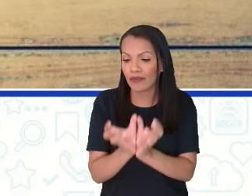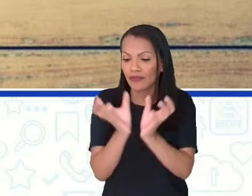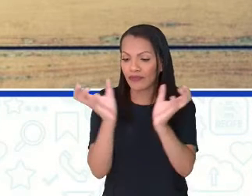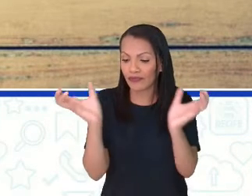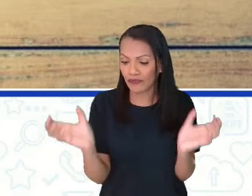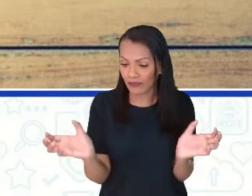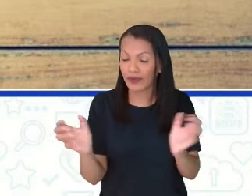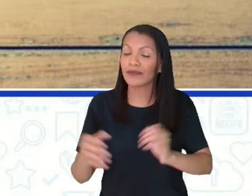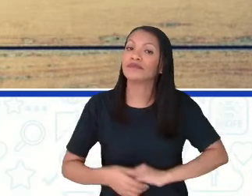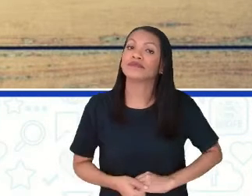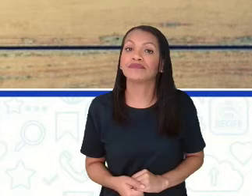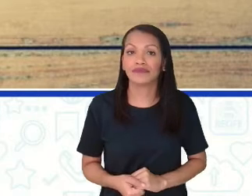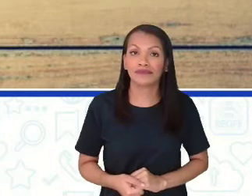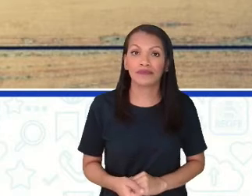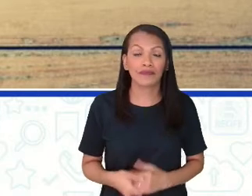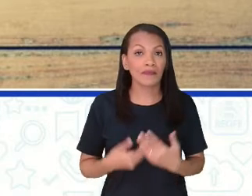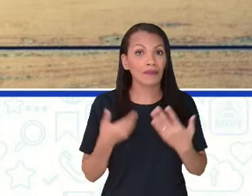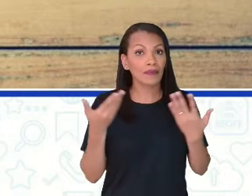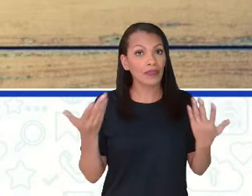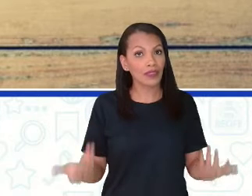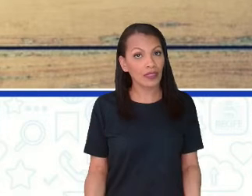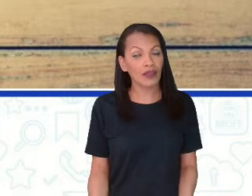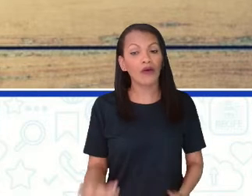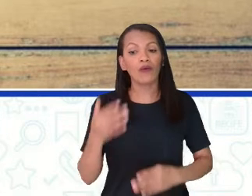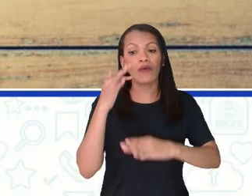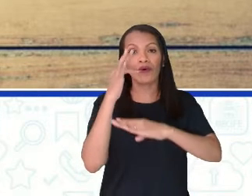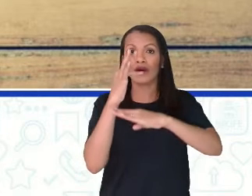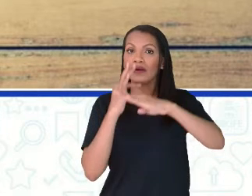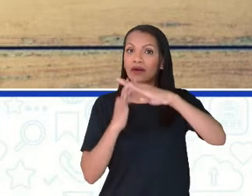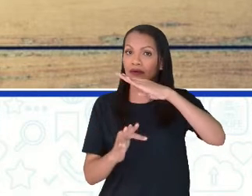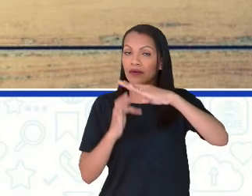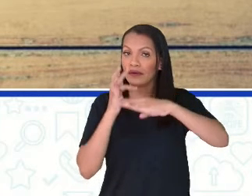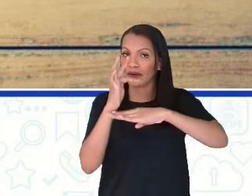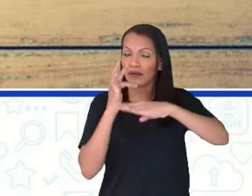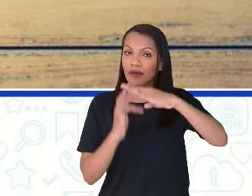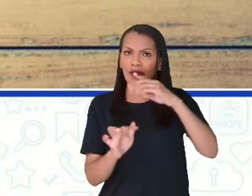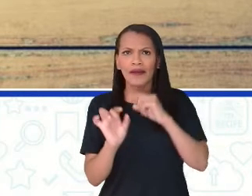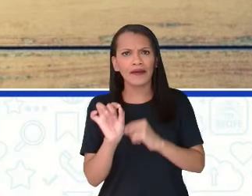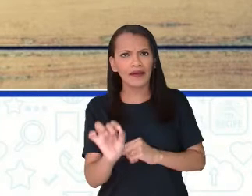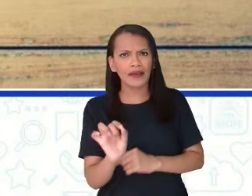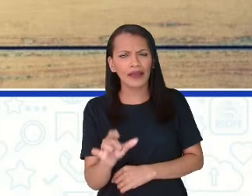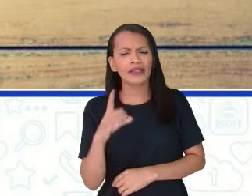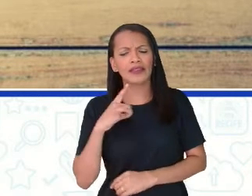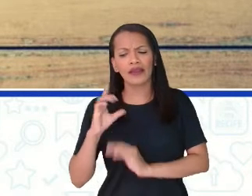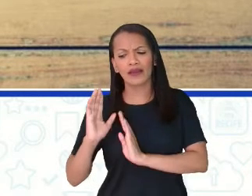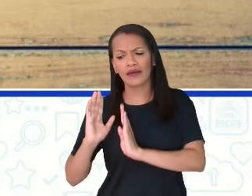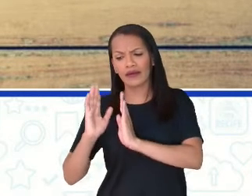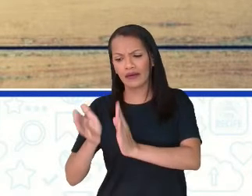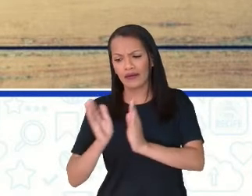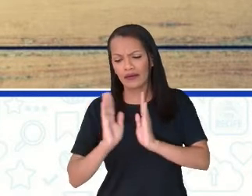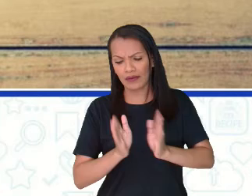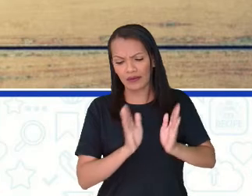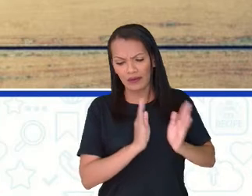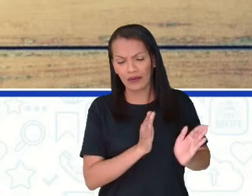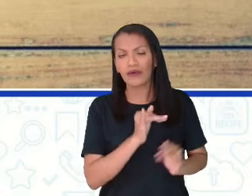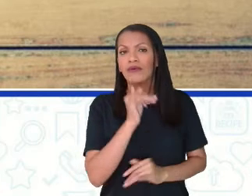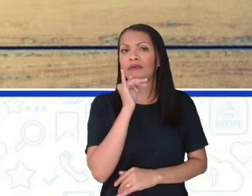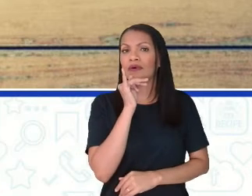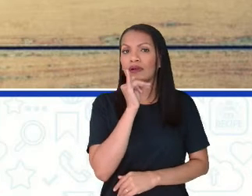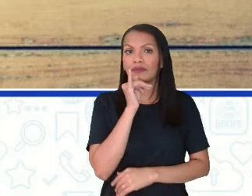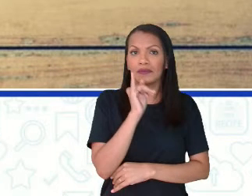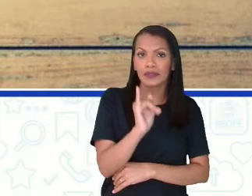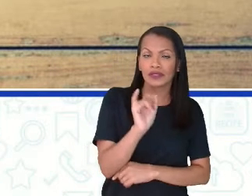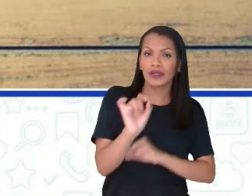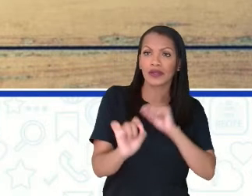ferve depois. Então, nessa questão aí de fracionada, a gente vai ver que existem etapas. Um exemplo, vamos dizer